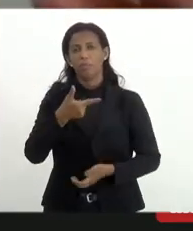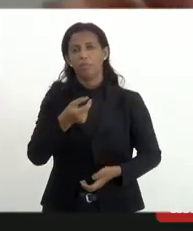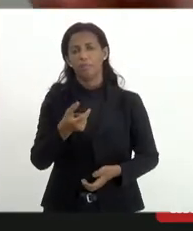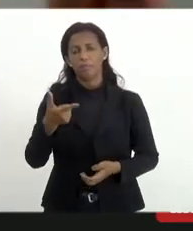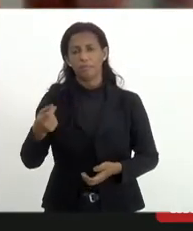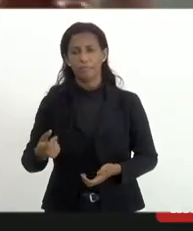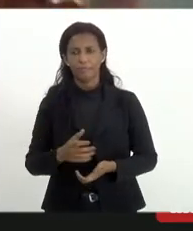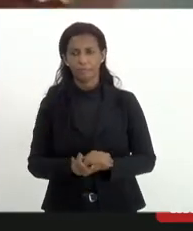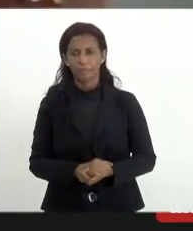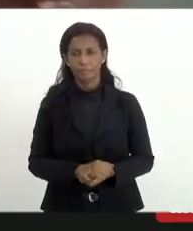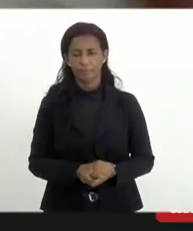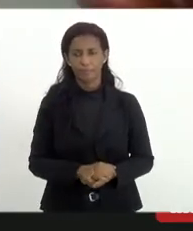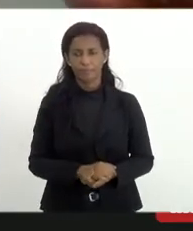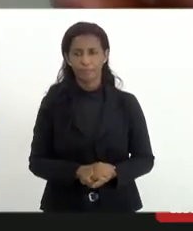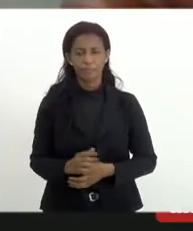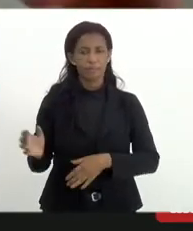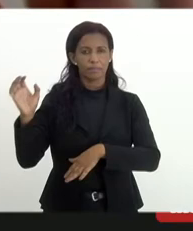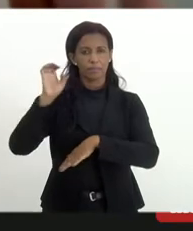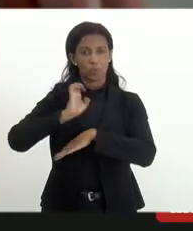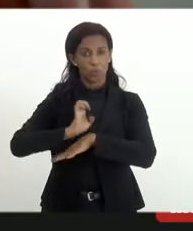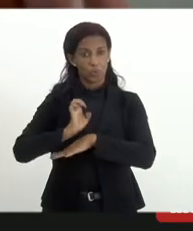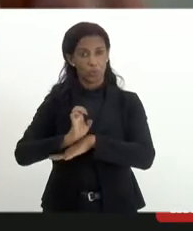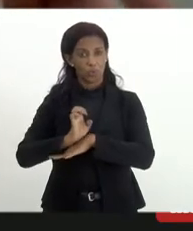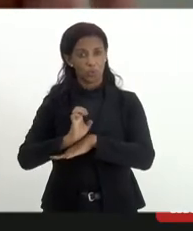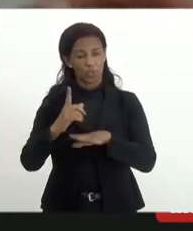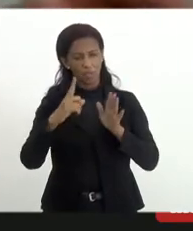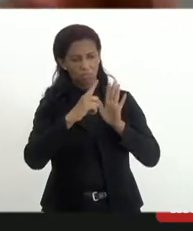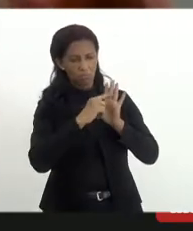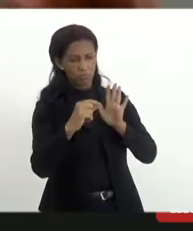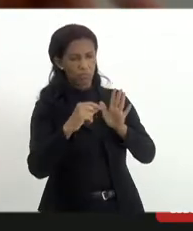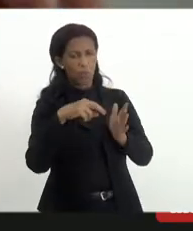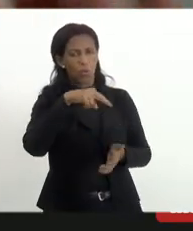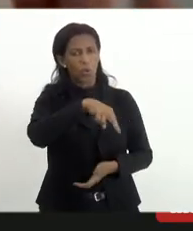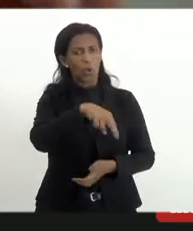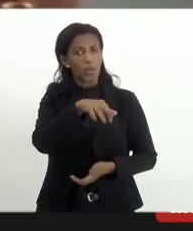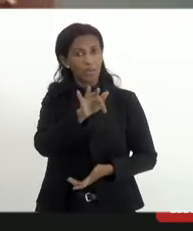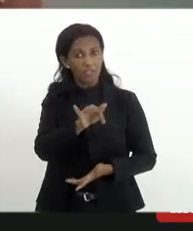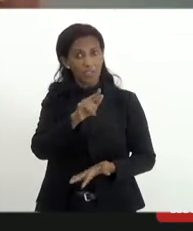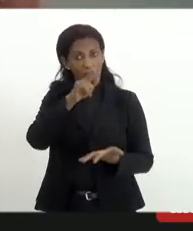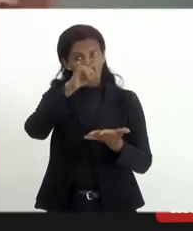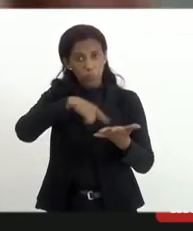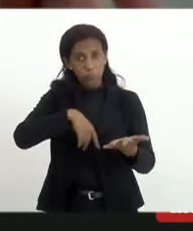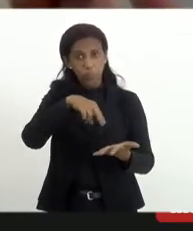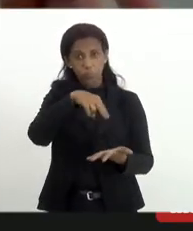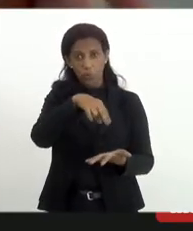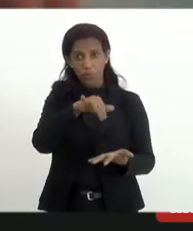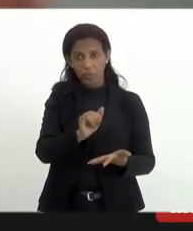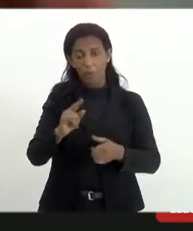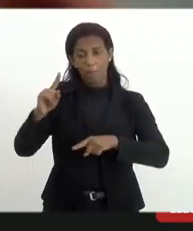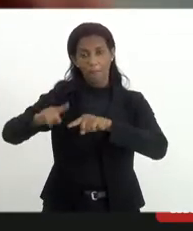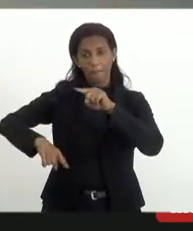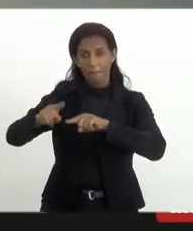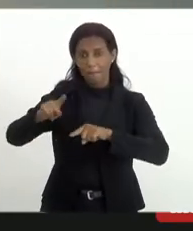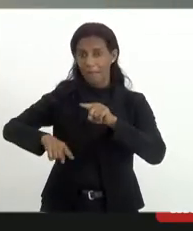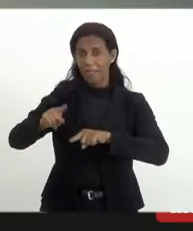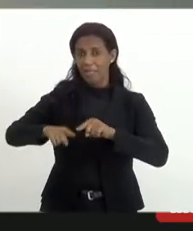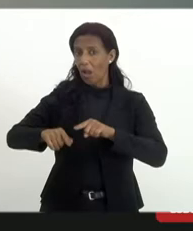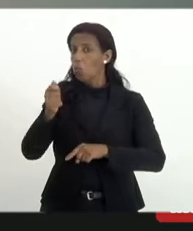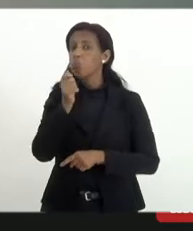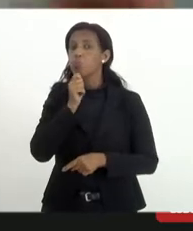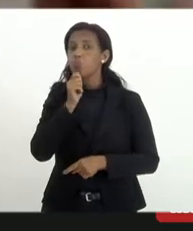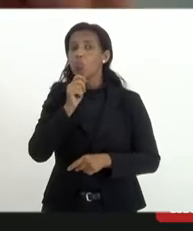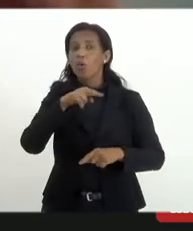2020. Né? O Estado detectou saída de nota fiscal, saída não, saída de mercadoria sem nota